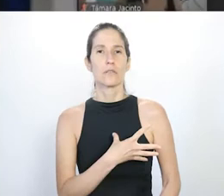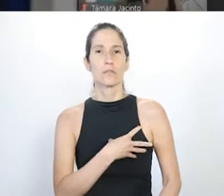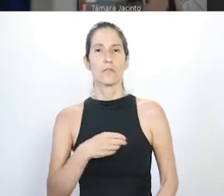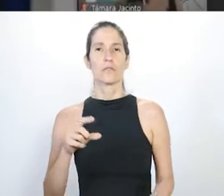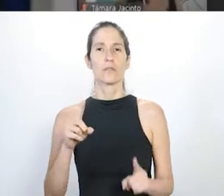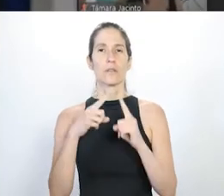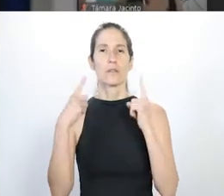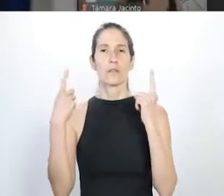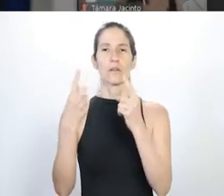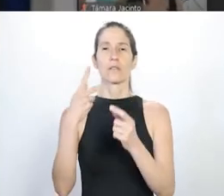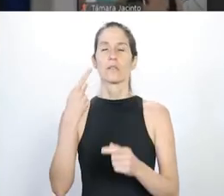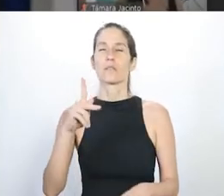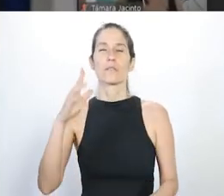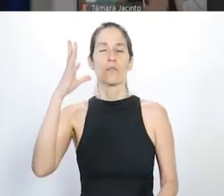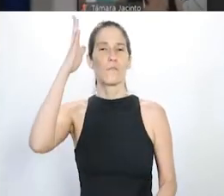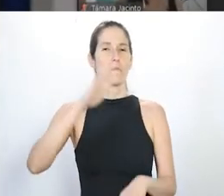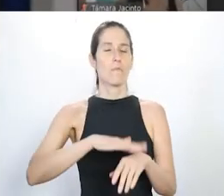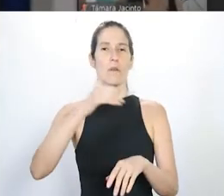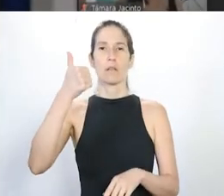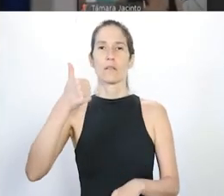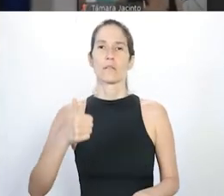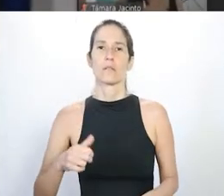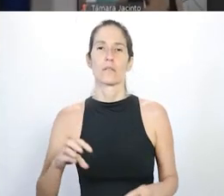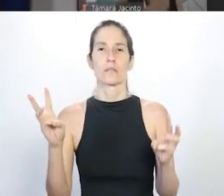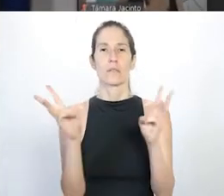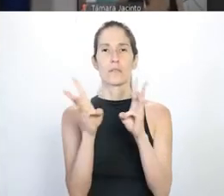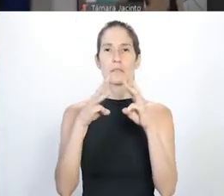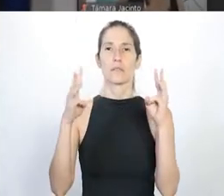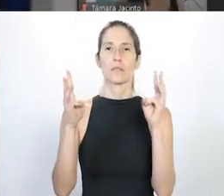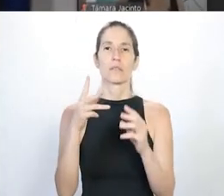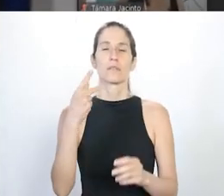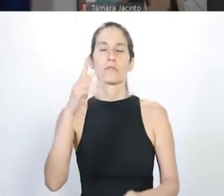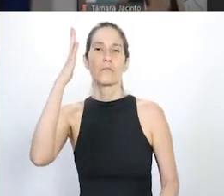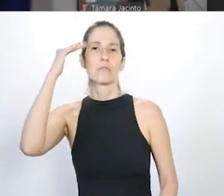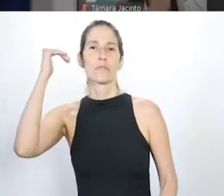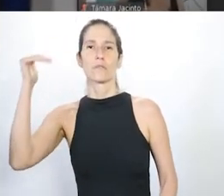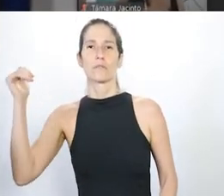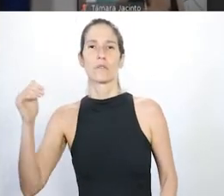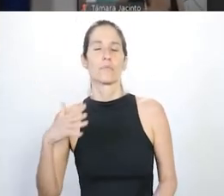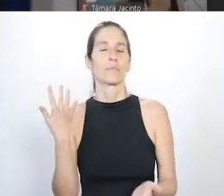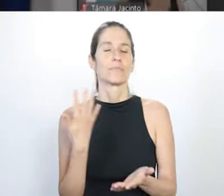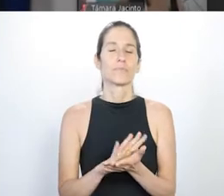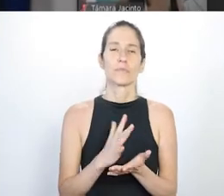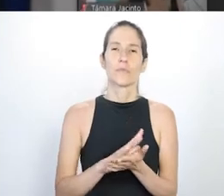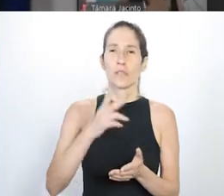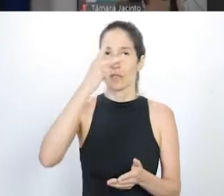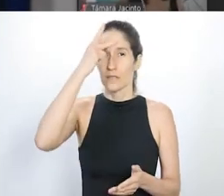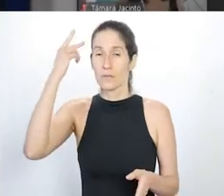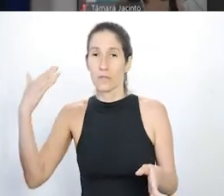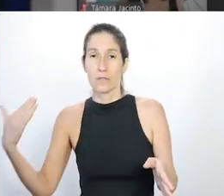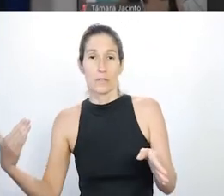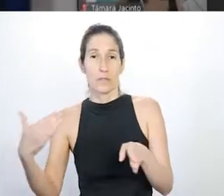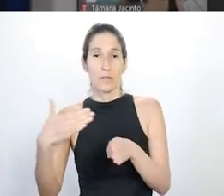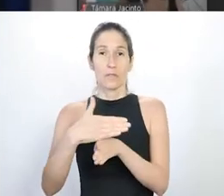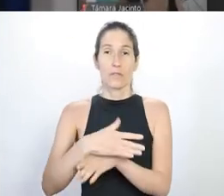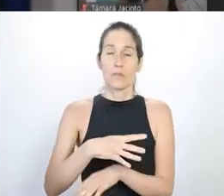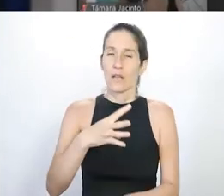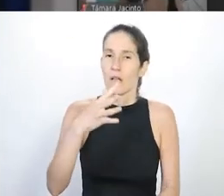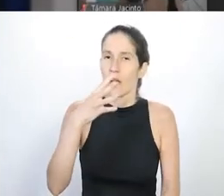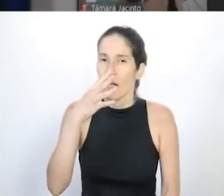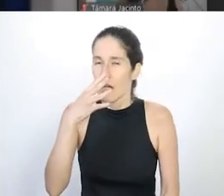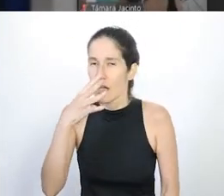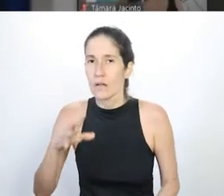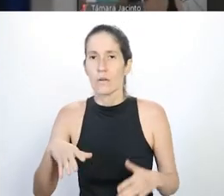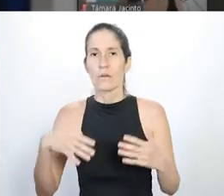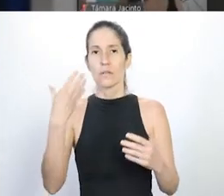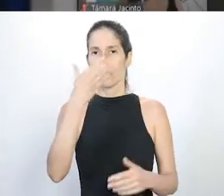seu maior ensejo, serrando o baião, matava o desejo de todos que vinham para lhe ver cantar. Dona Dulce lembra um